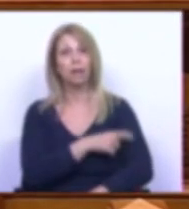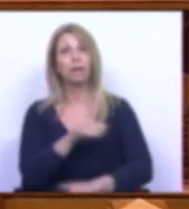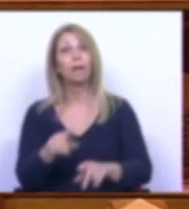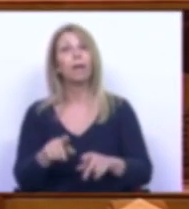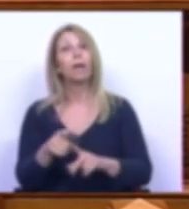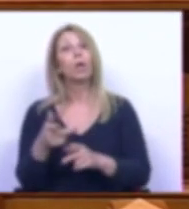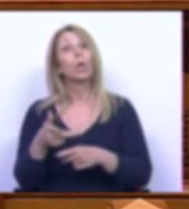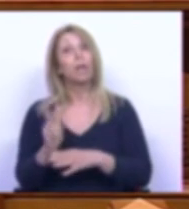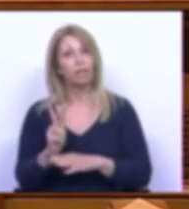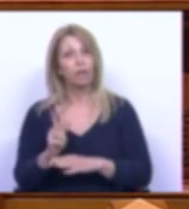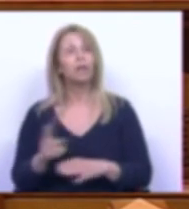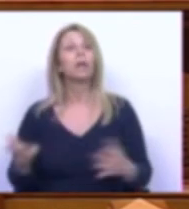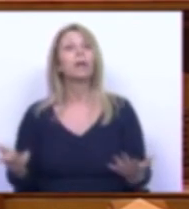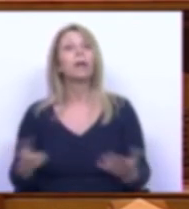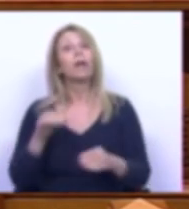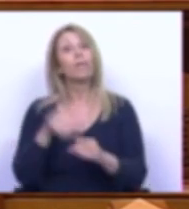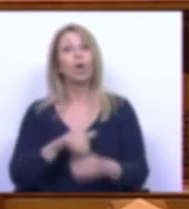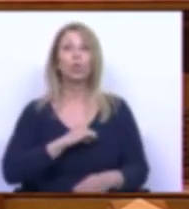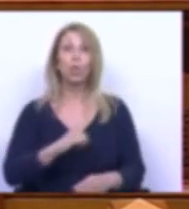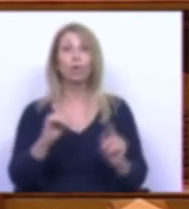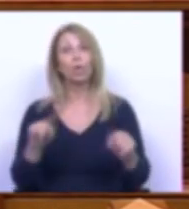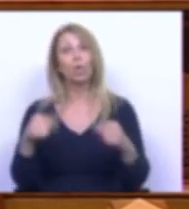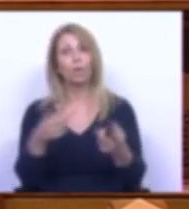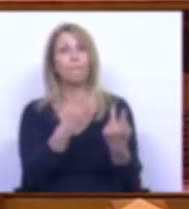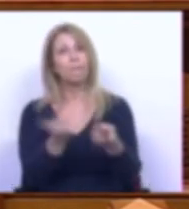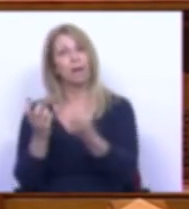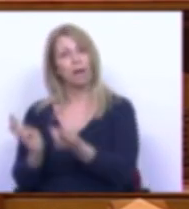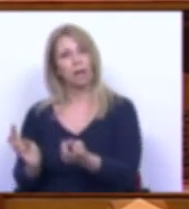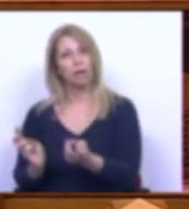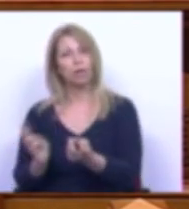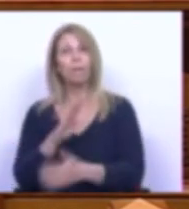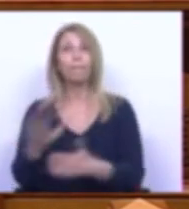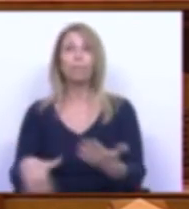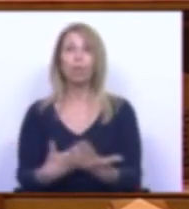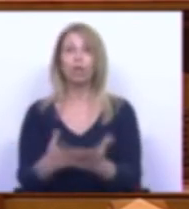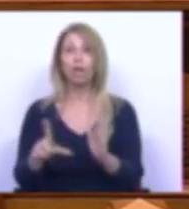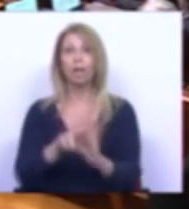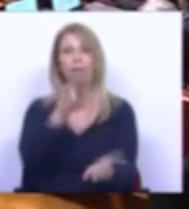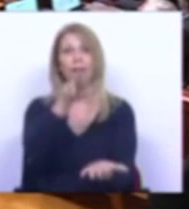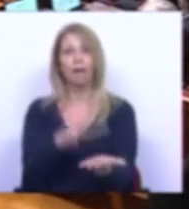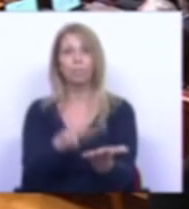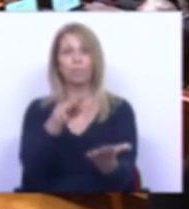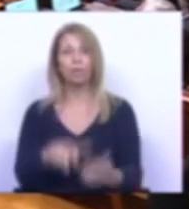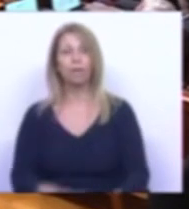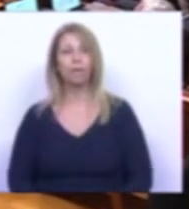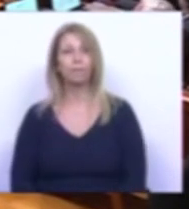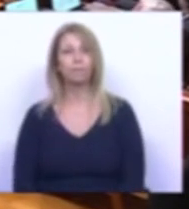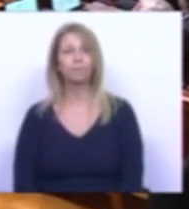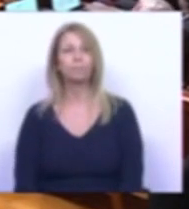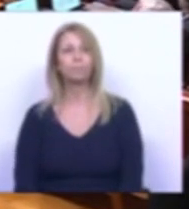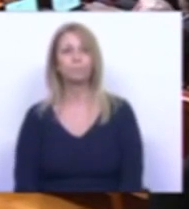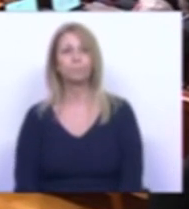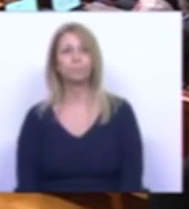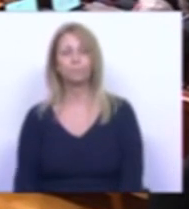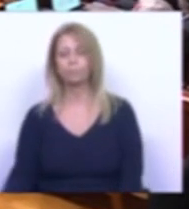da segurança. Os debates prosseguem na quinta-feira, dia em que o programa de emergência social do PSD será discutido, e no dia